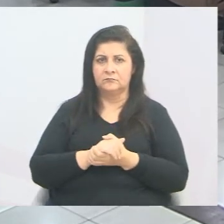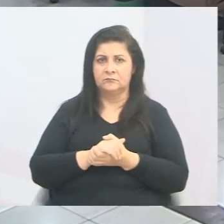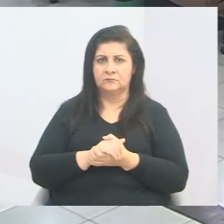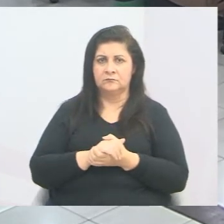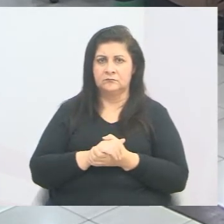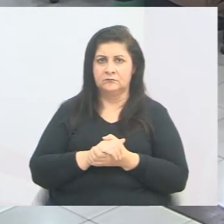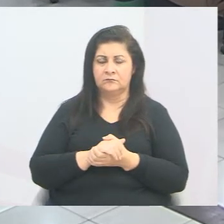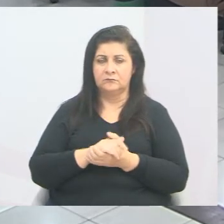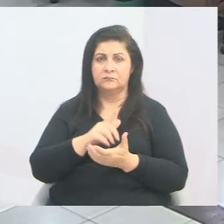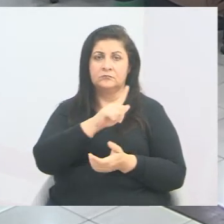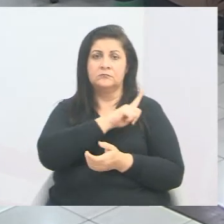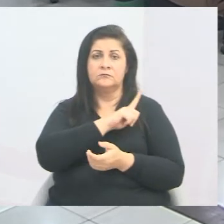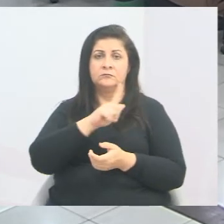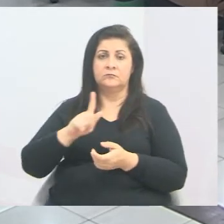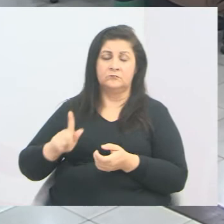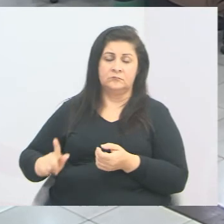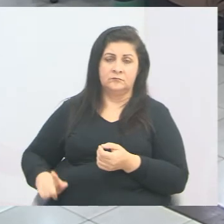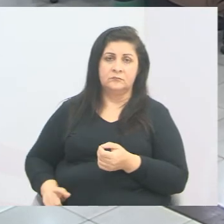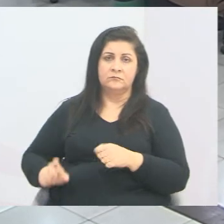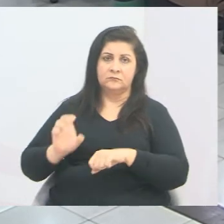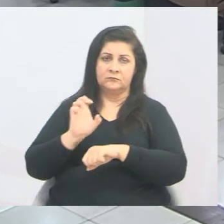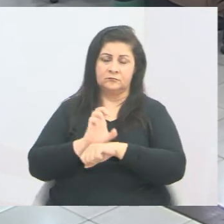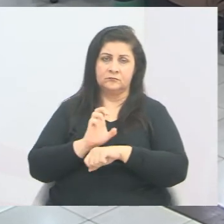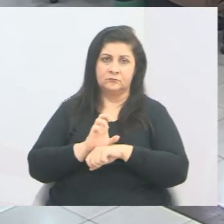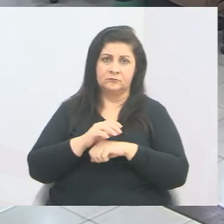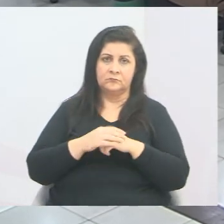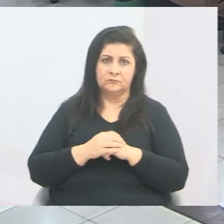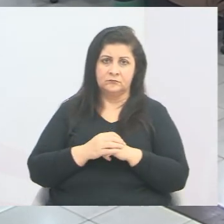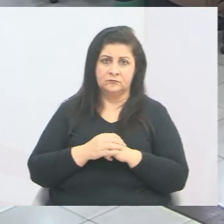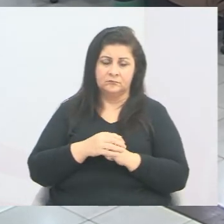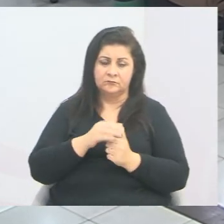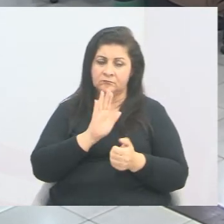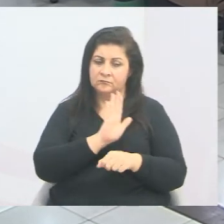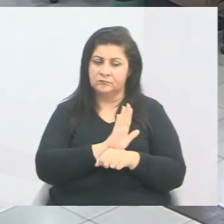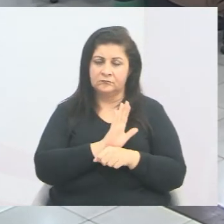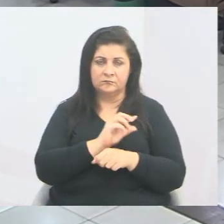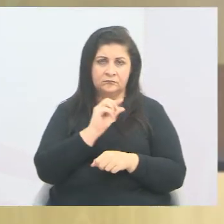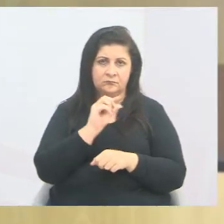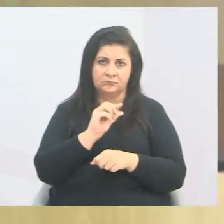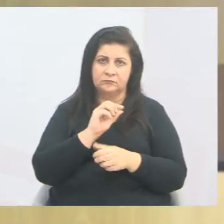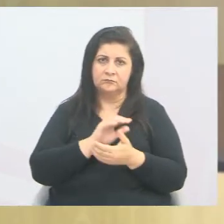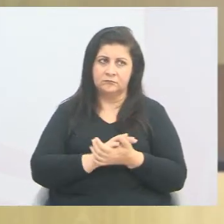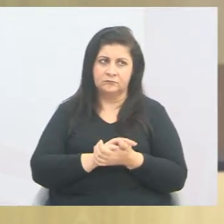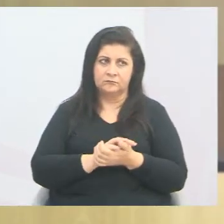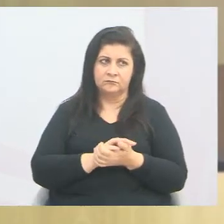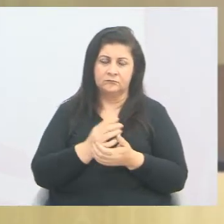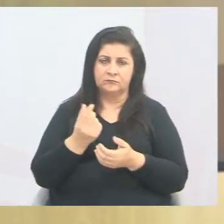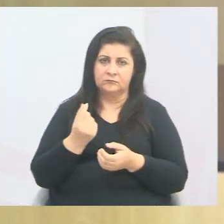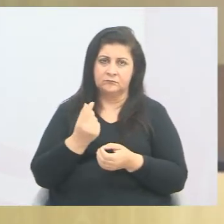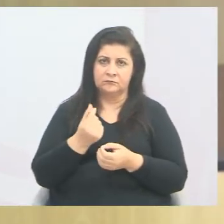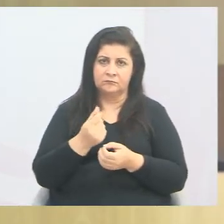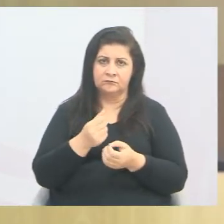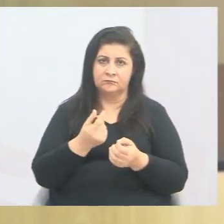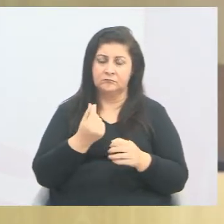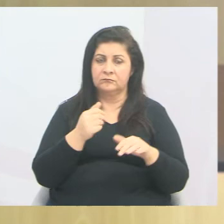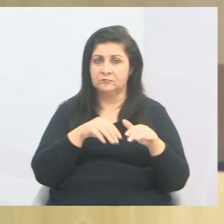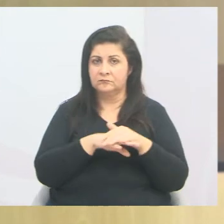infelizmente o governo do estado, o governo federal tem colocado muito pouco, e normalmente esse recurso que é colocado para investimento,